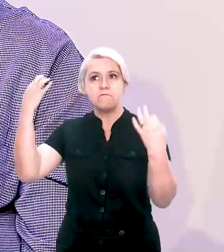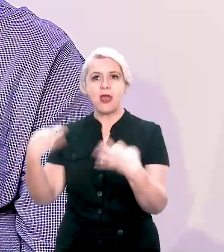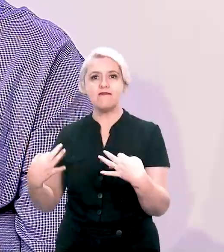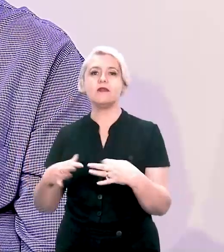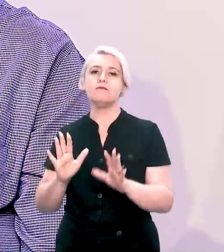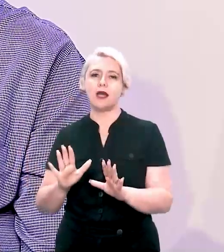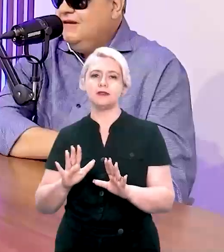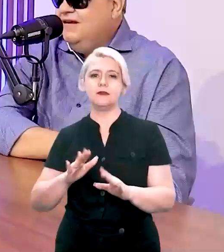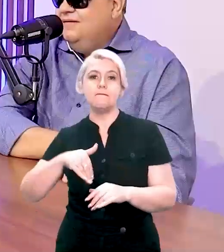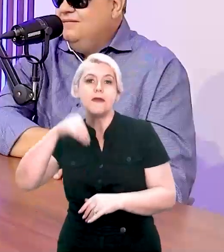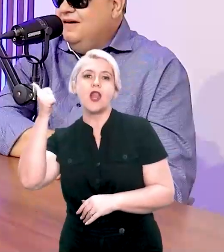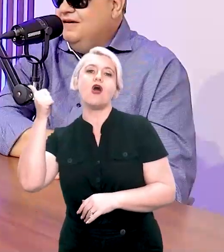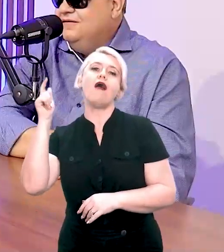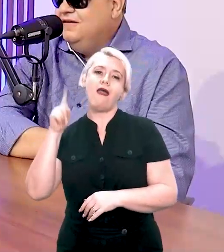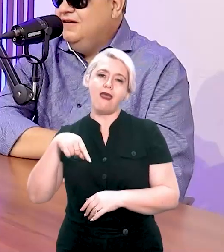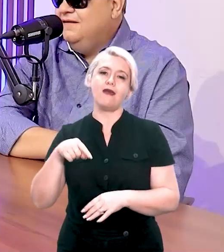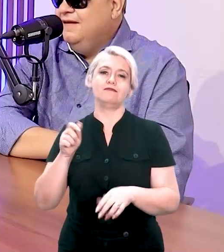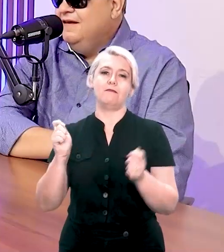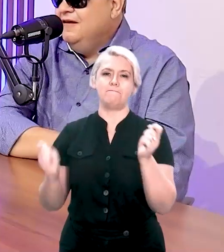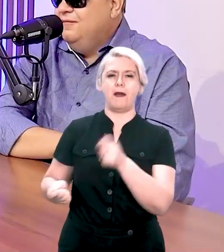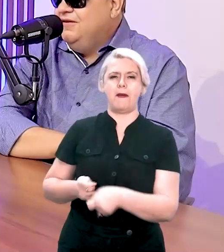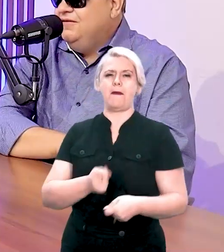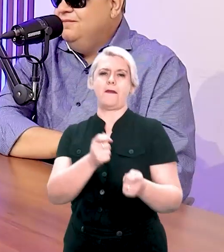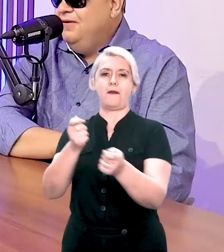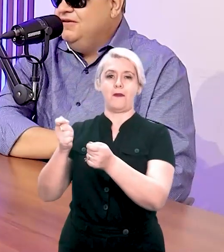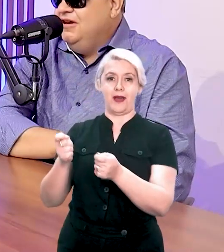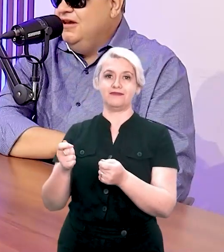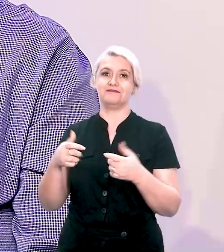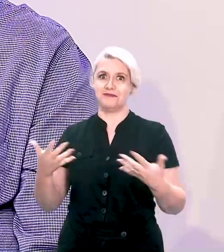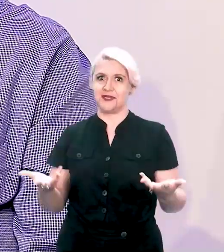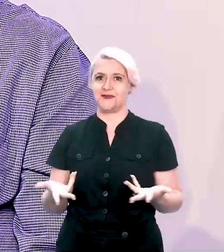bateria, cara, é a bateria. Que maravilha.